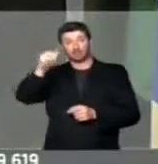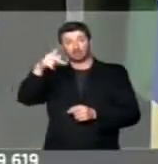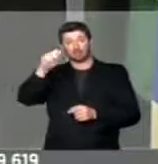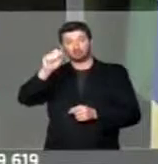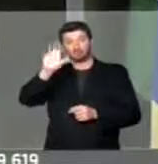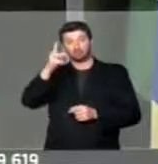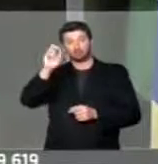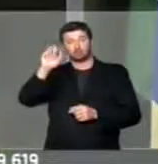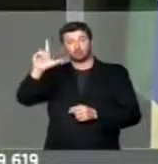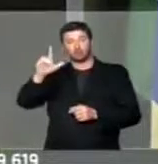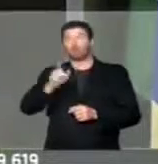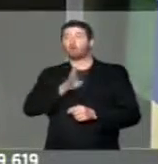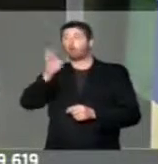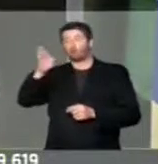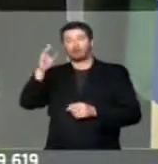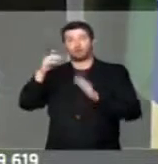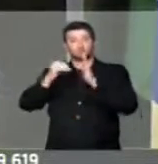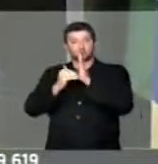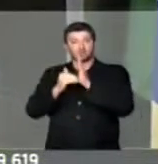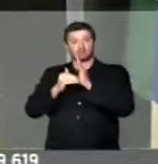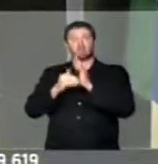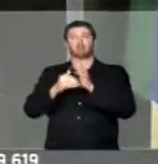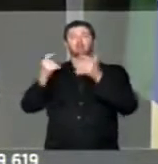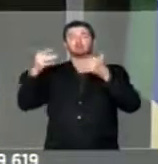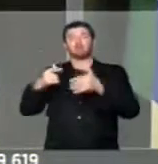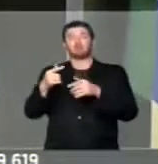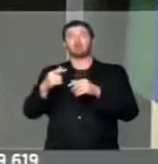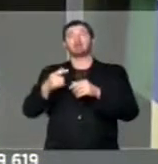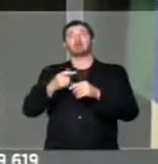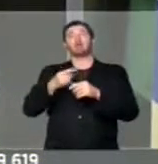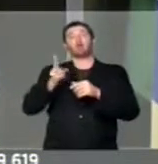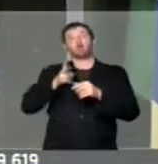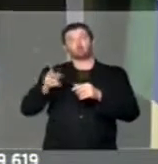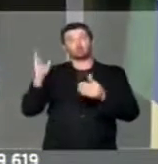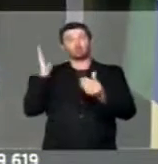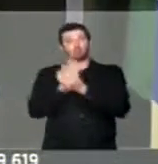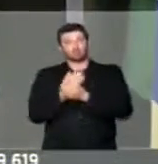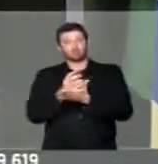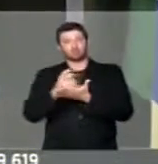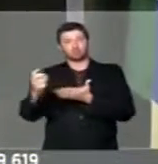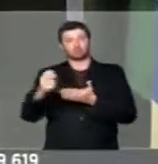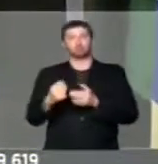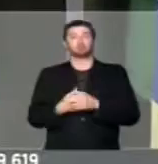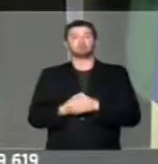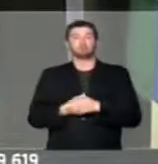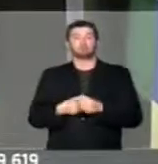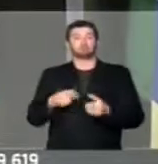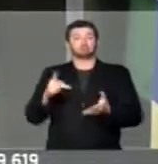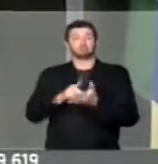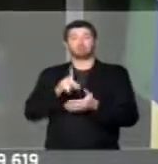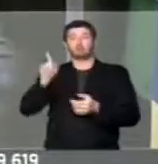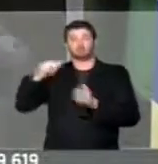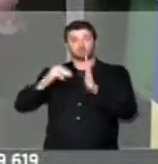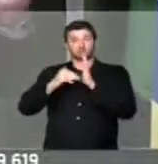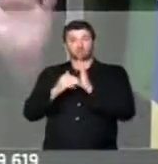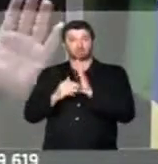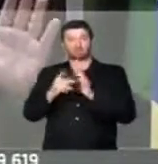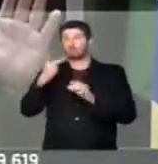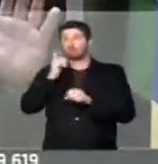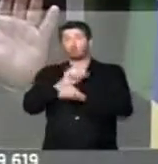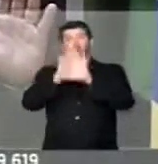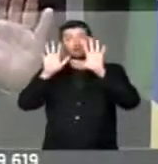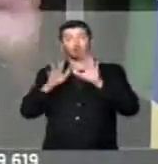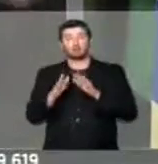senado esta semana justificar na semana passada cuidar do processo ea abertura definitiva no senado ela deixa